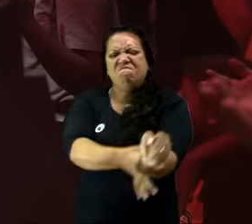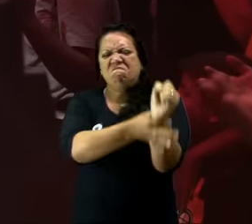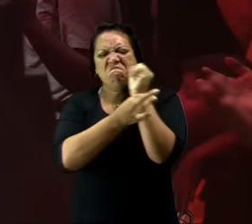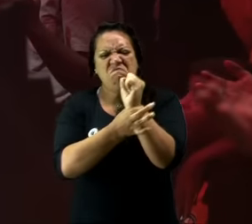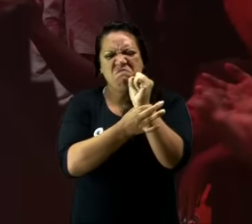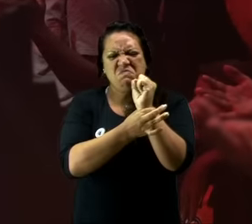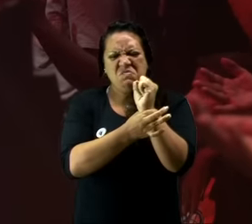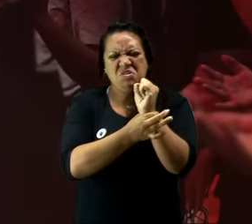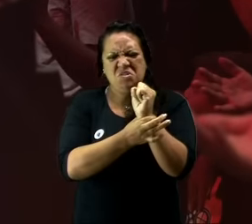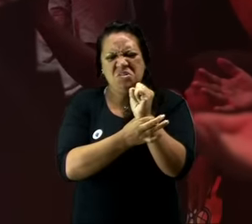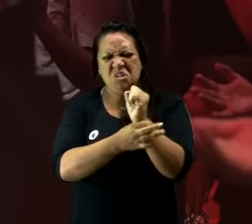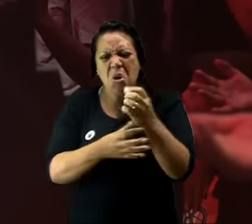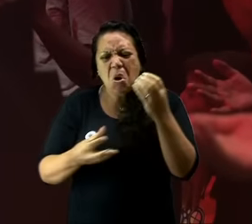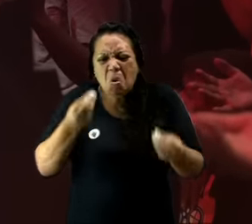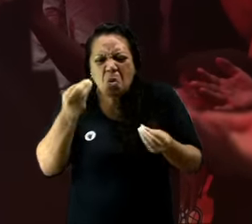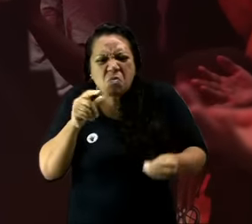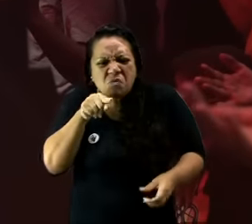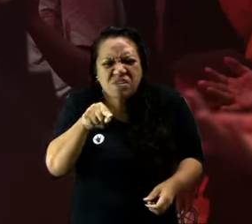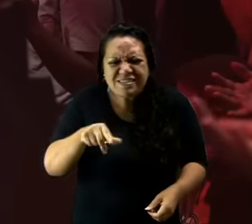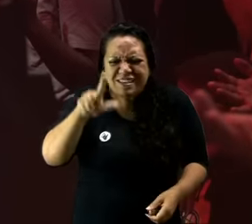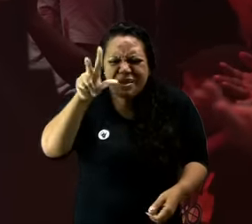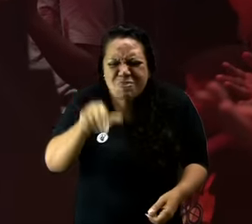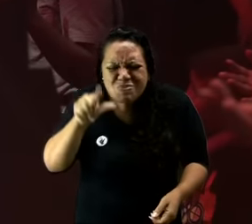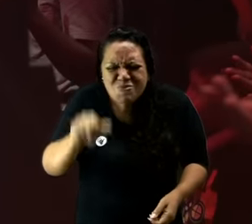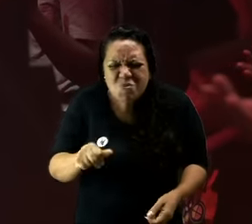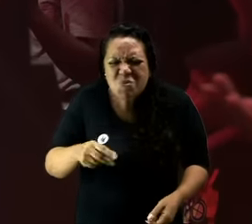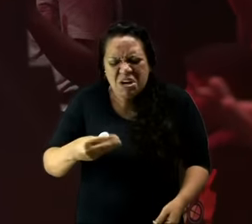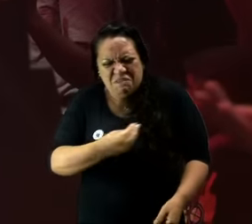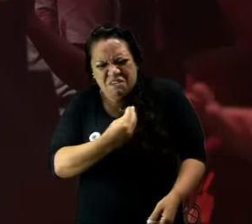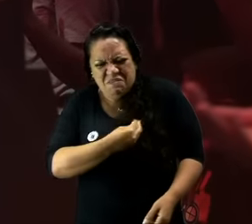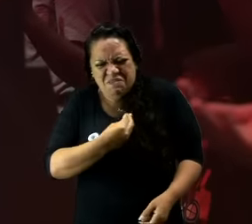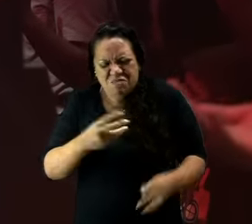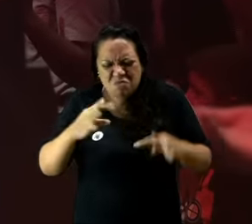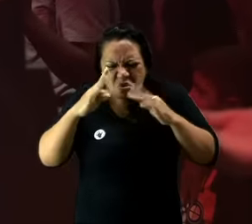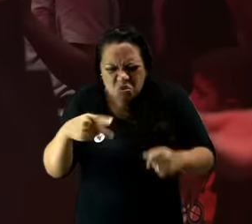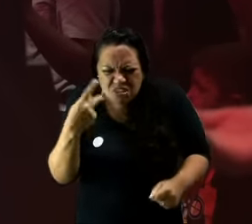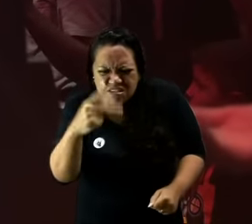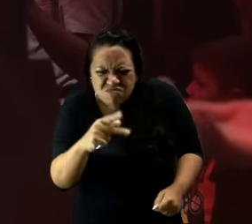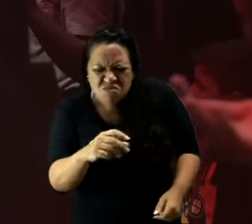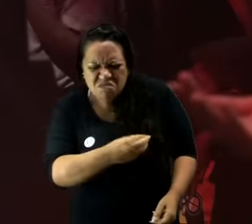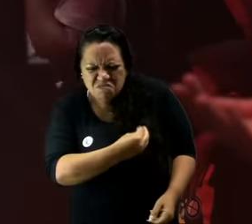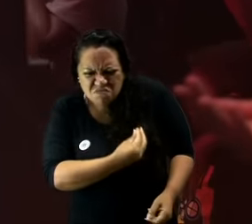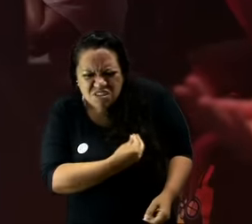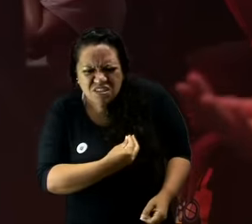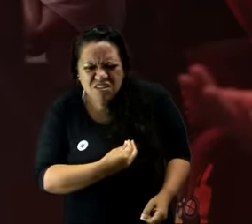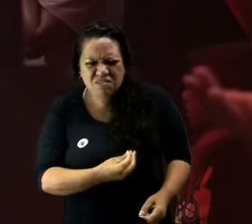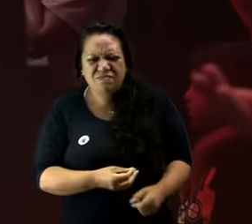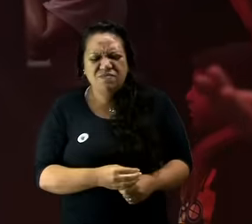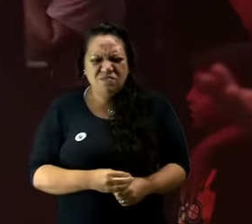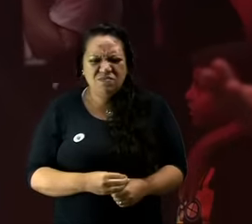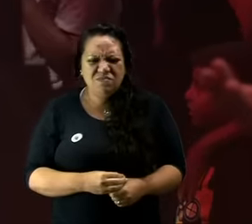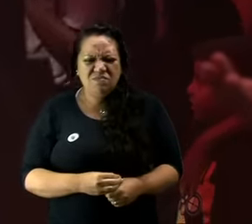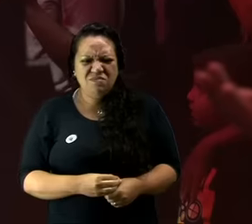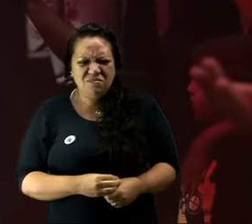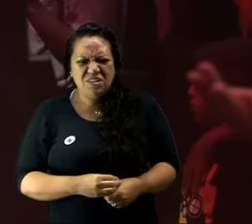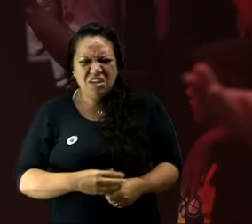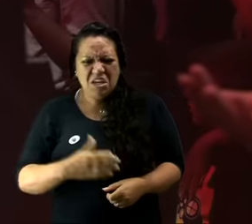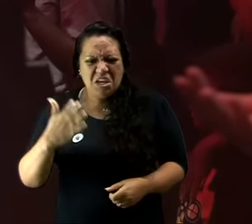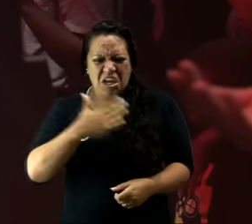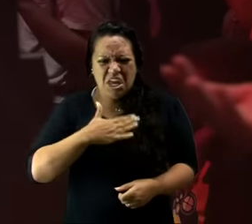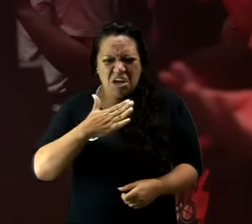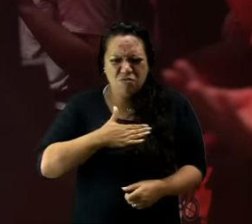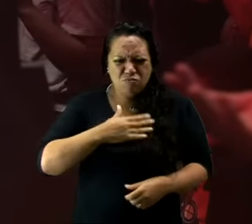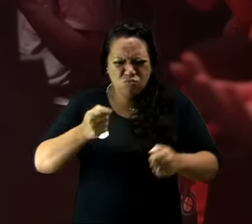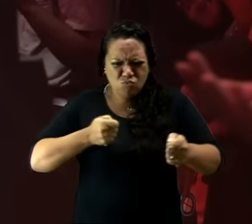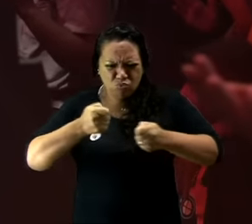nunca viveu em toda a vida dele. Diga para ele que eu marquei,